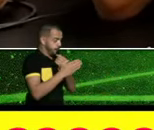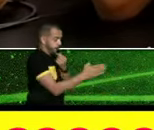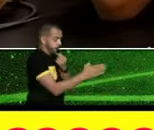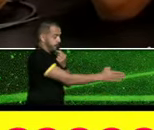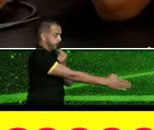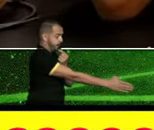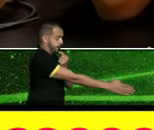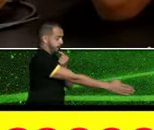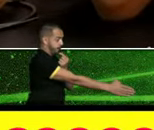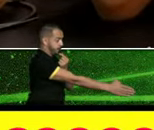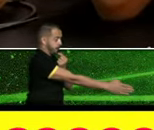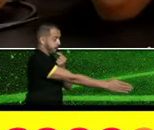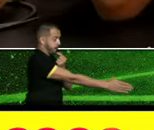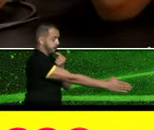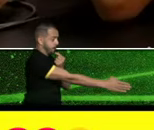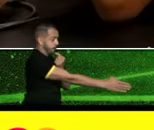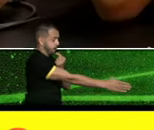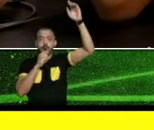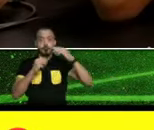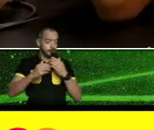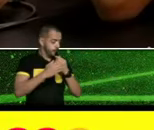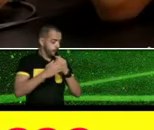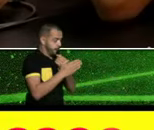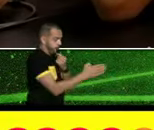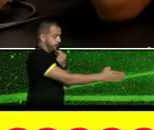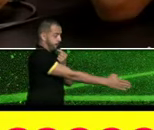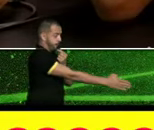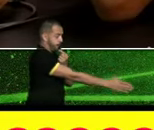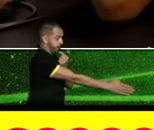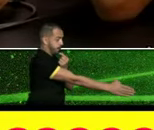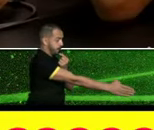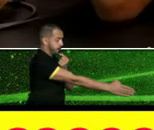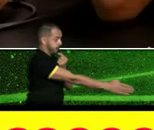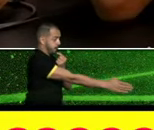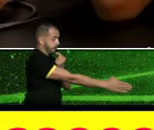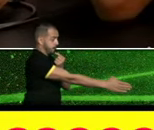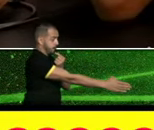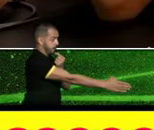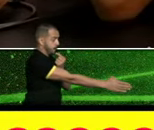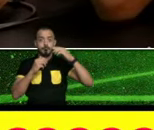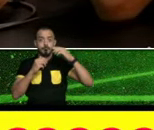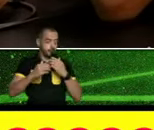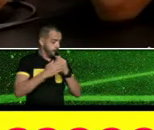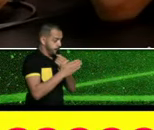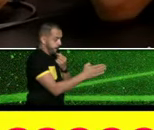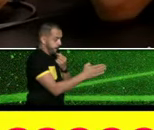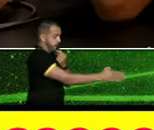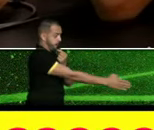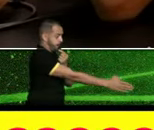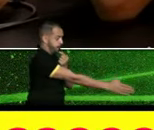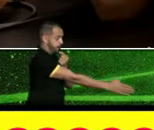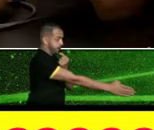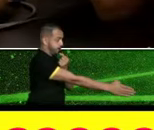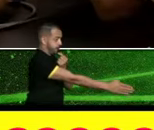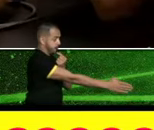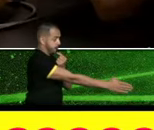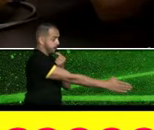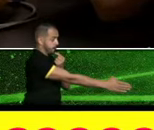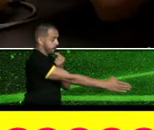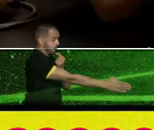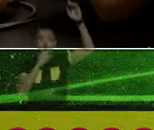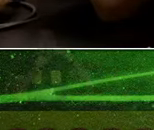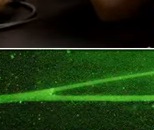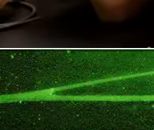dessa torcida Celeste que vibra vibra demais demais Vital garoto é isso aí hein spoleti